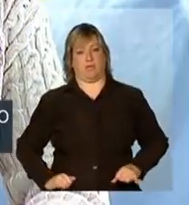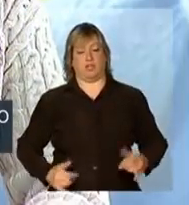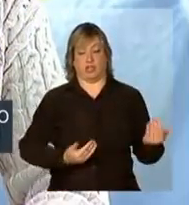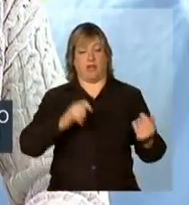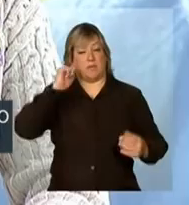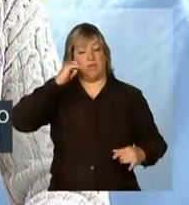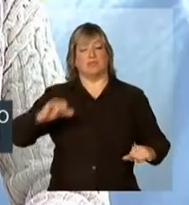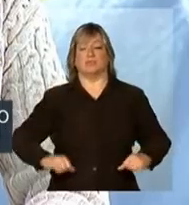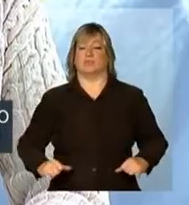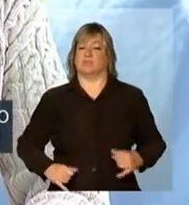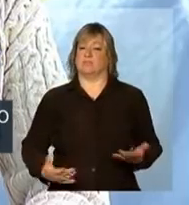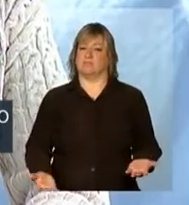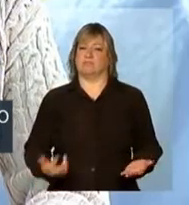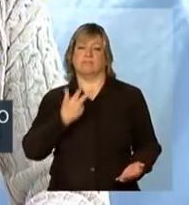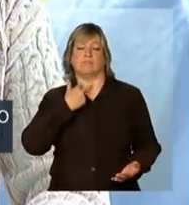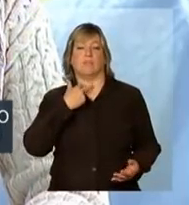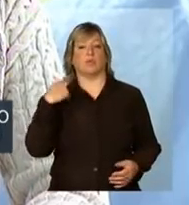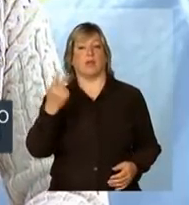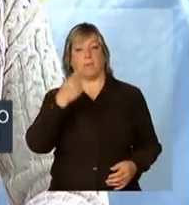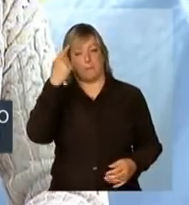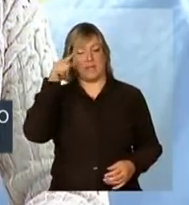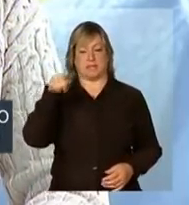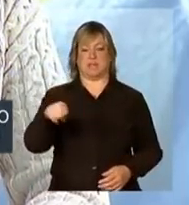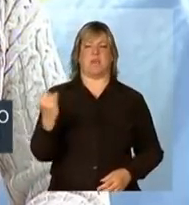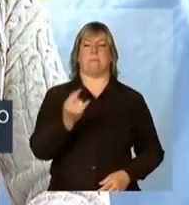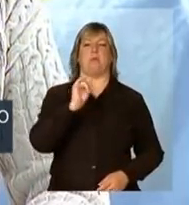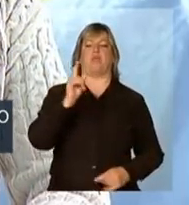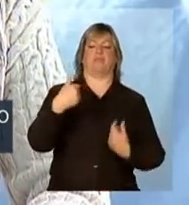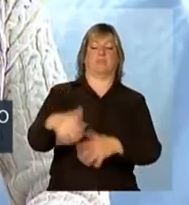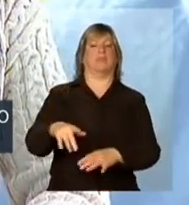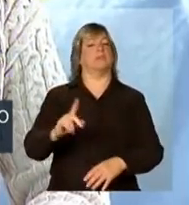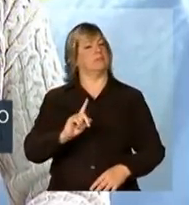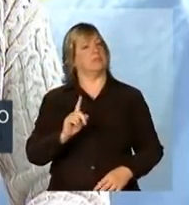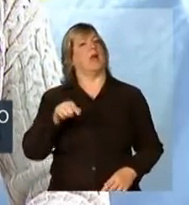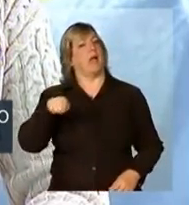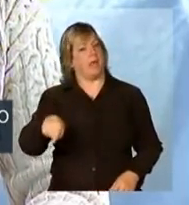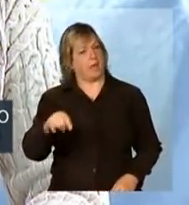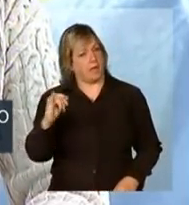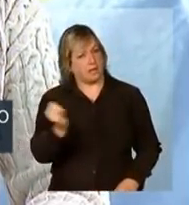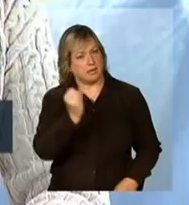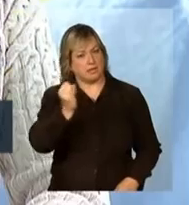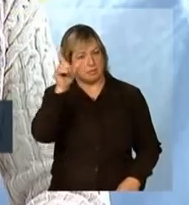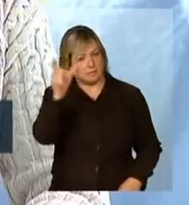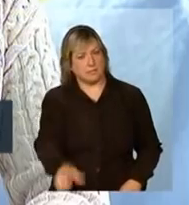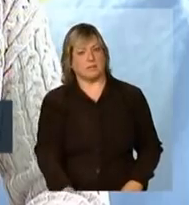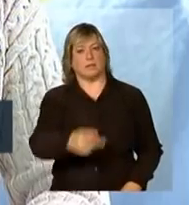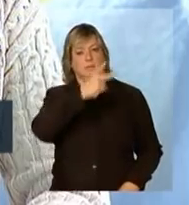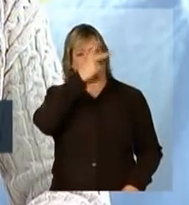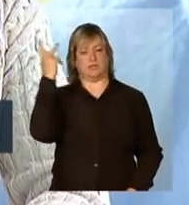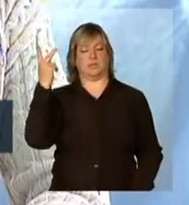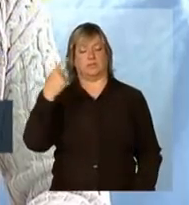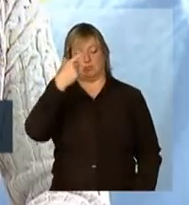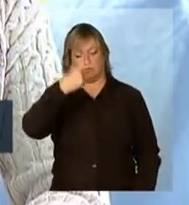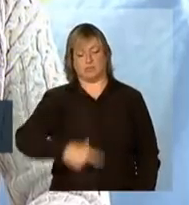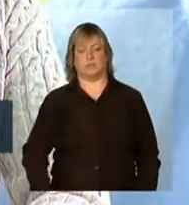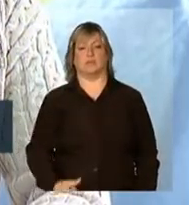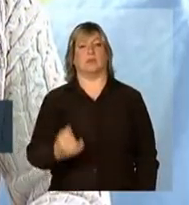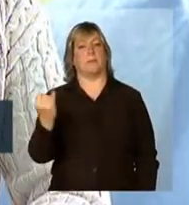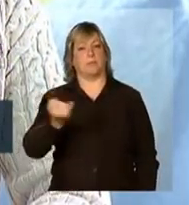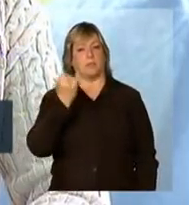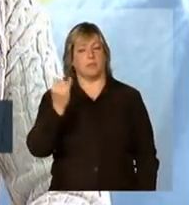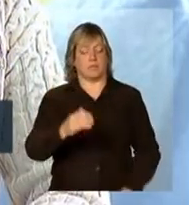vidas não é importante. Quando é, são vidas, são seres humanos e